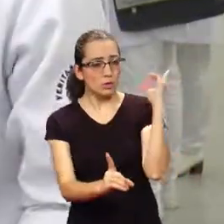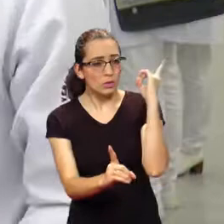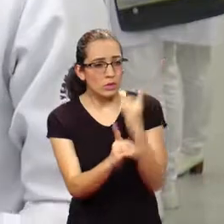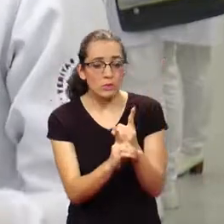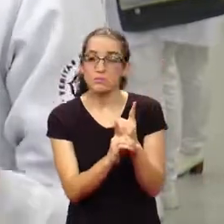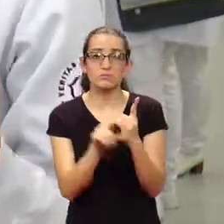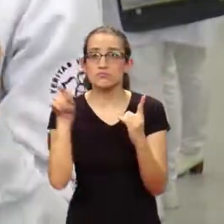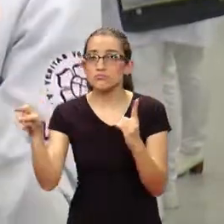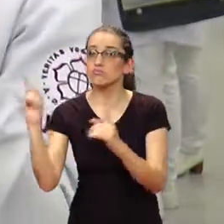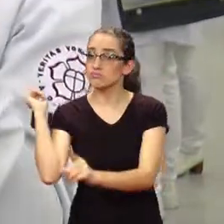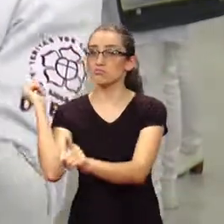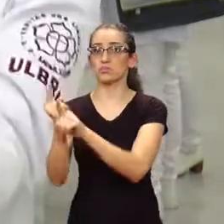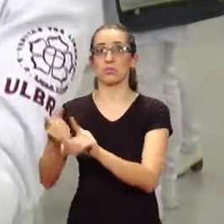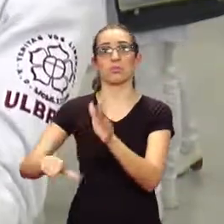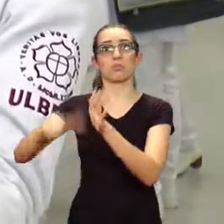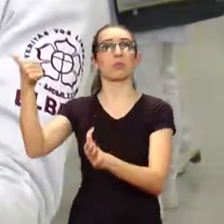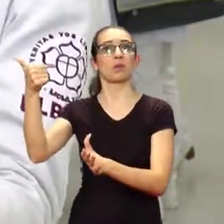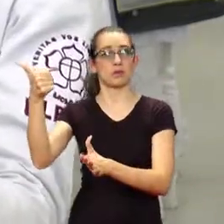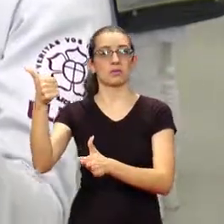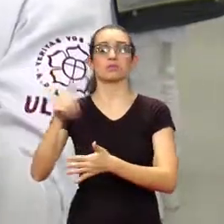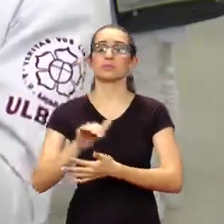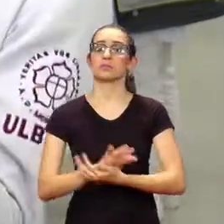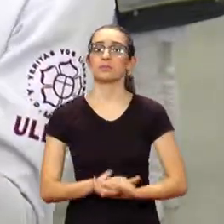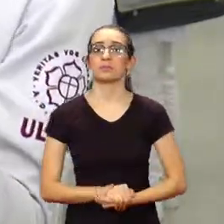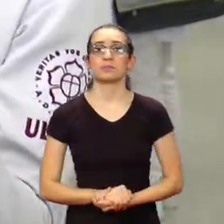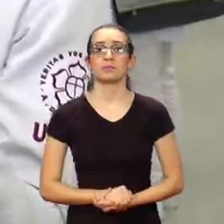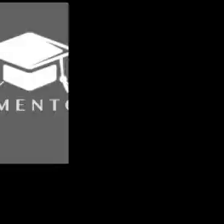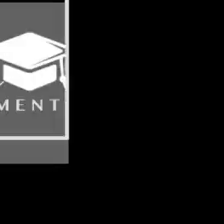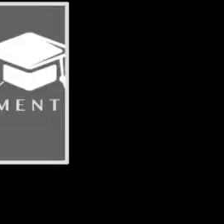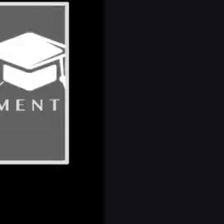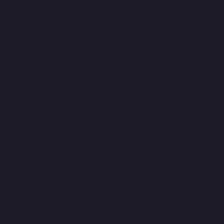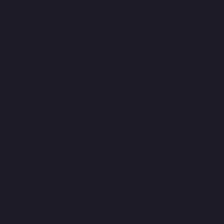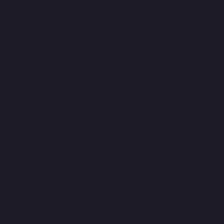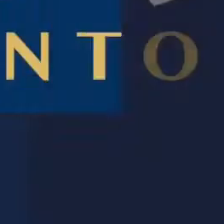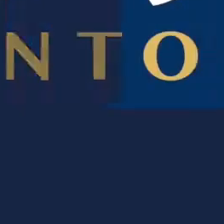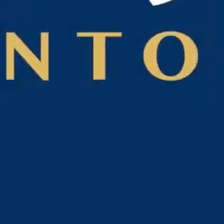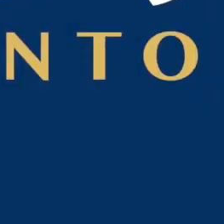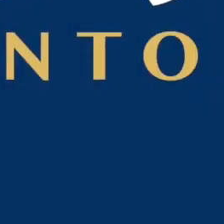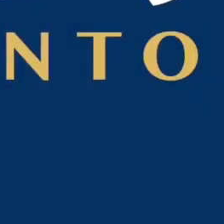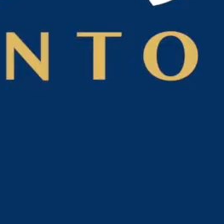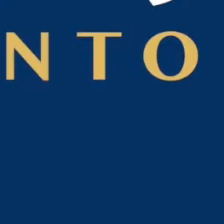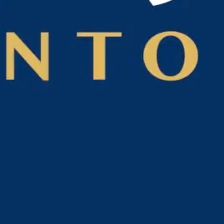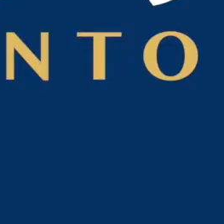médico poder checar, por exemplo.